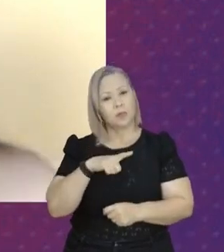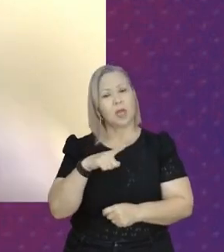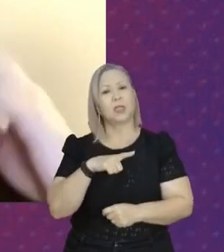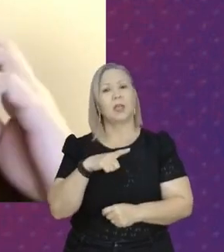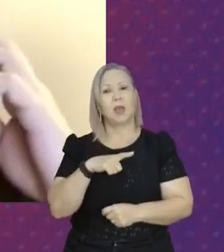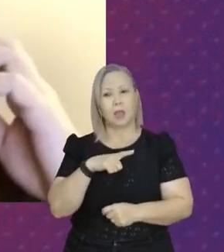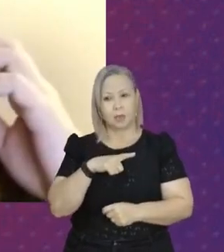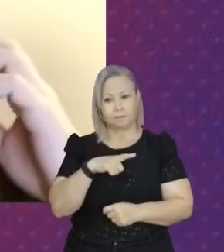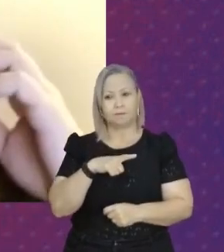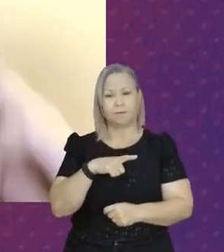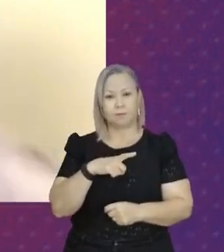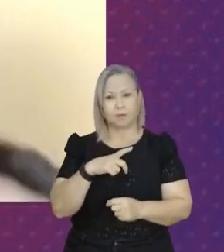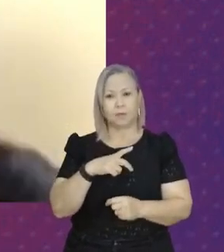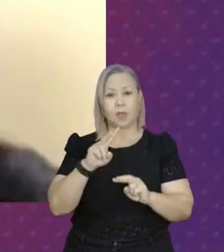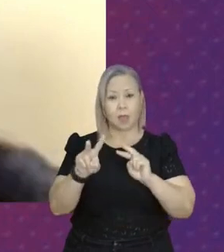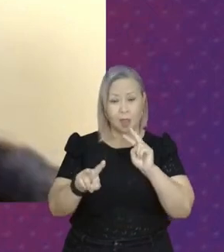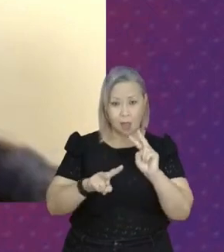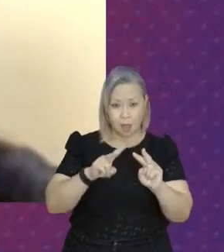gente vê